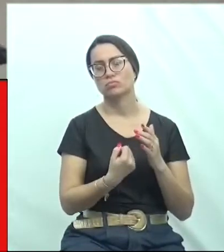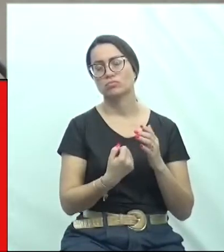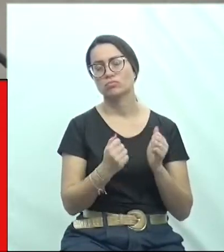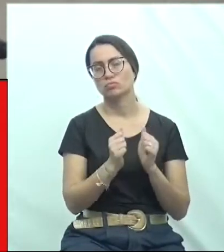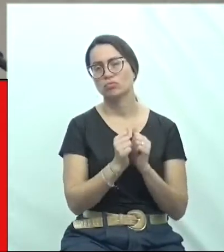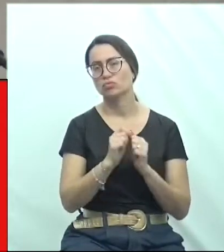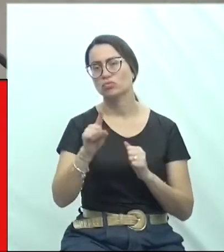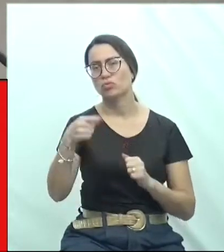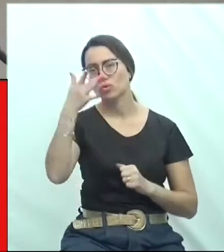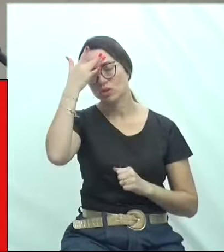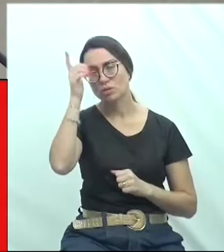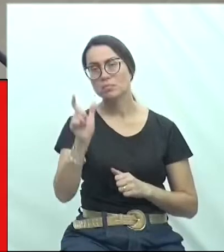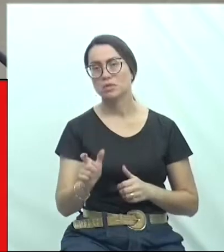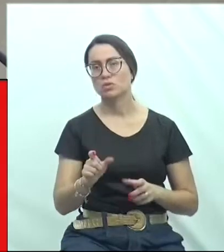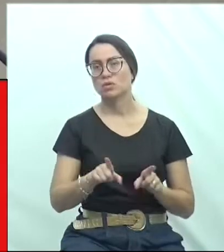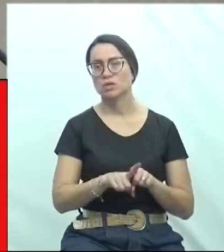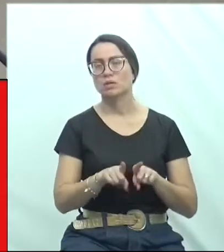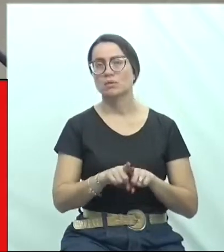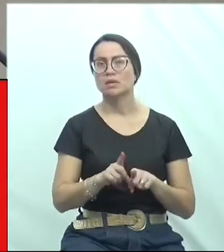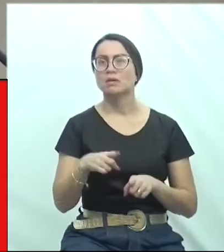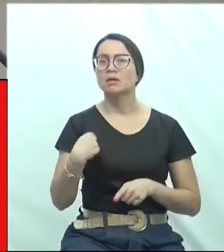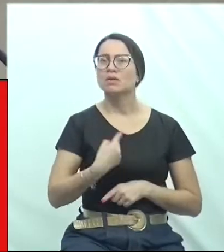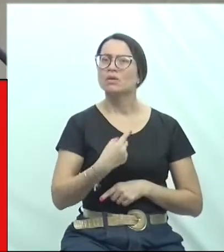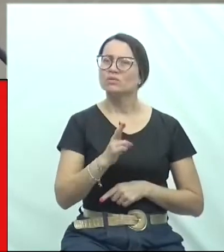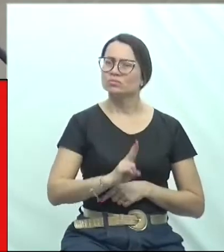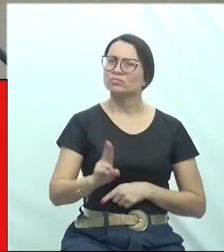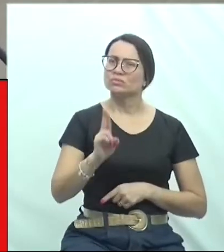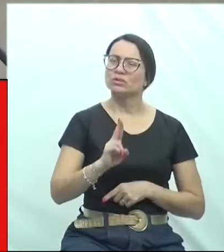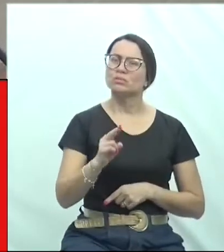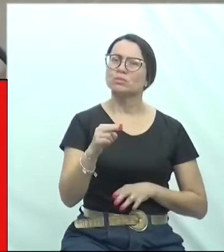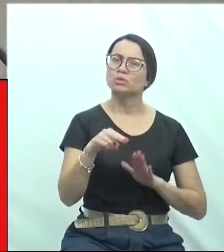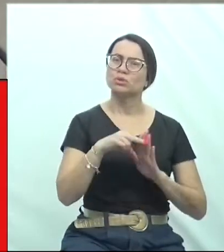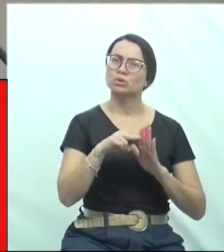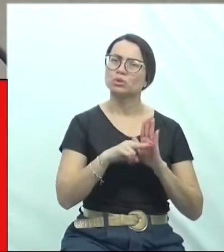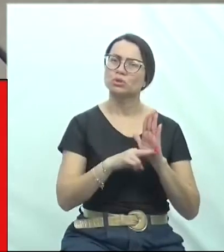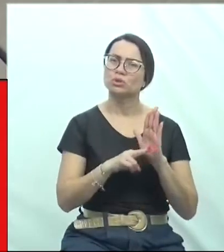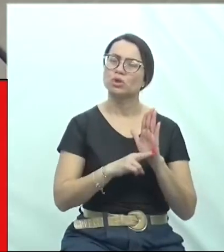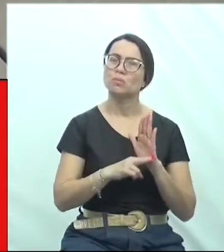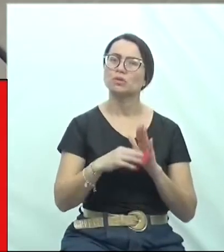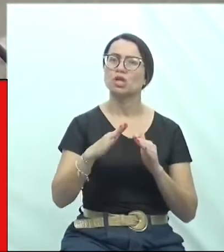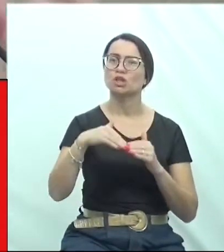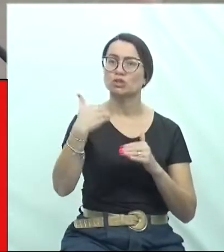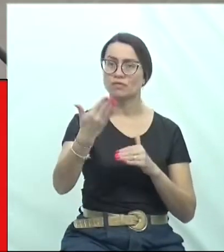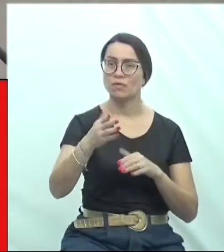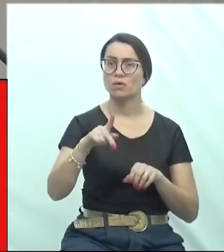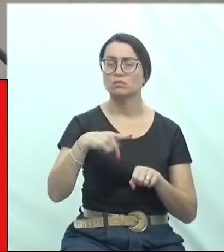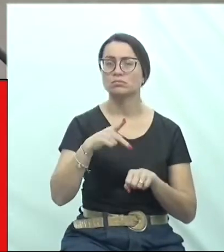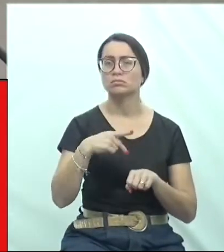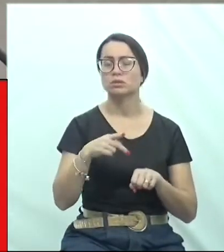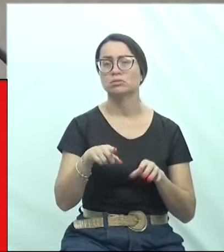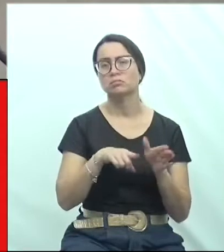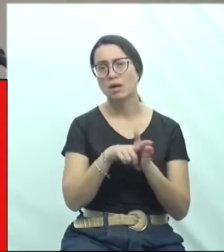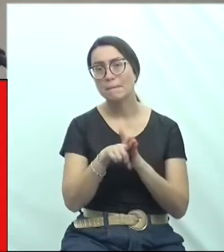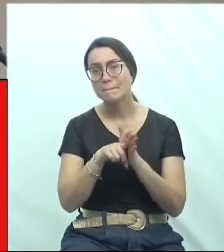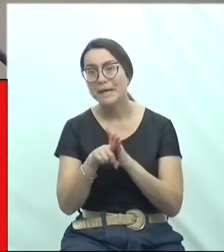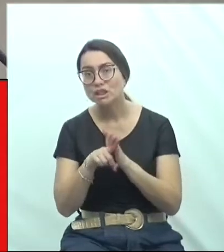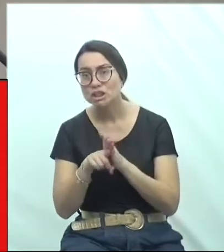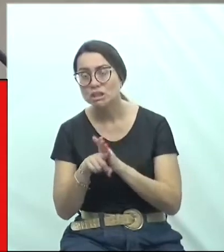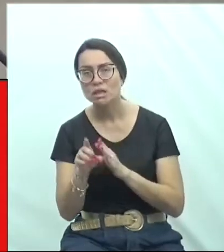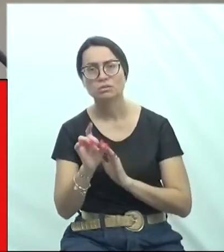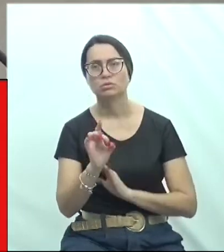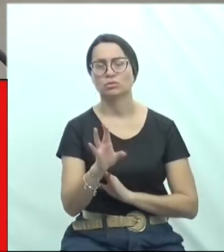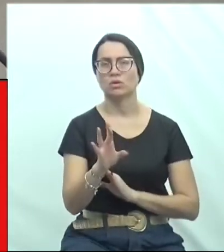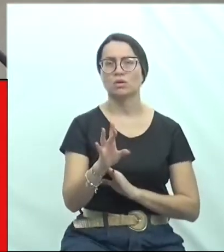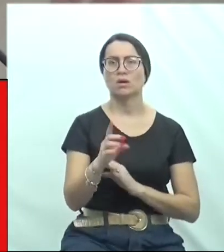né? A gente utiliza normas internacionais para fazer uma consulta, mas lógico que a